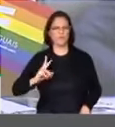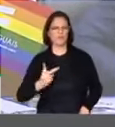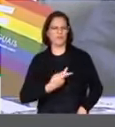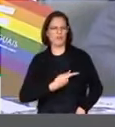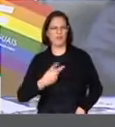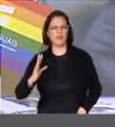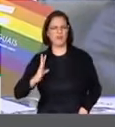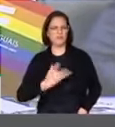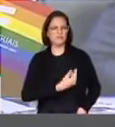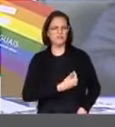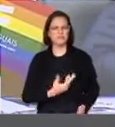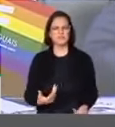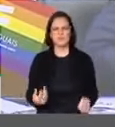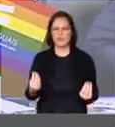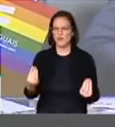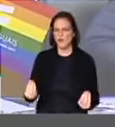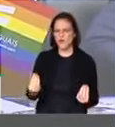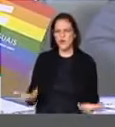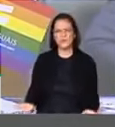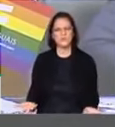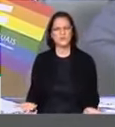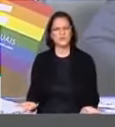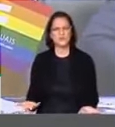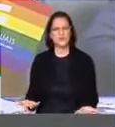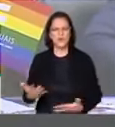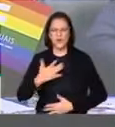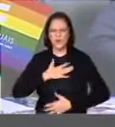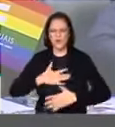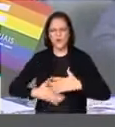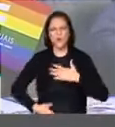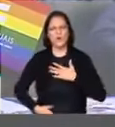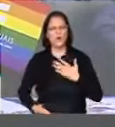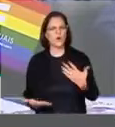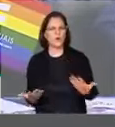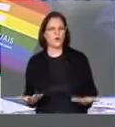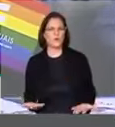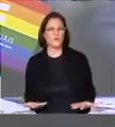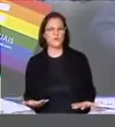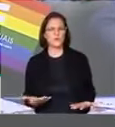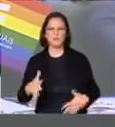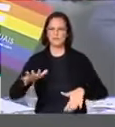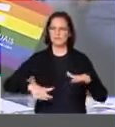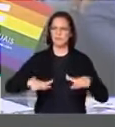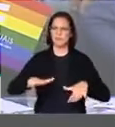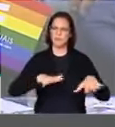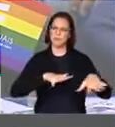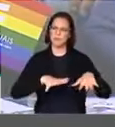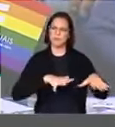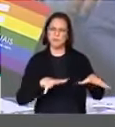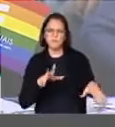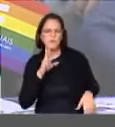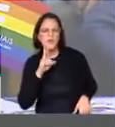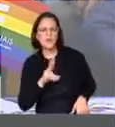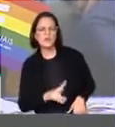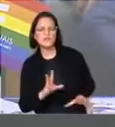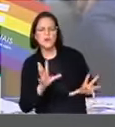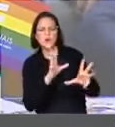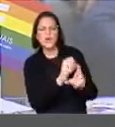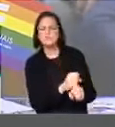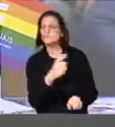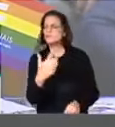país onde os corpos são contados pelos próprios movimentos, porque não existe estatística que pontue